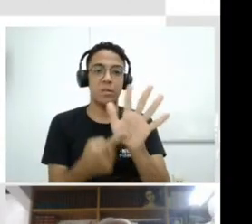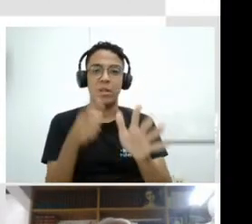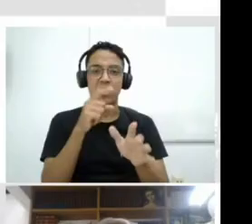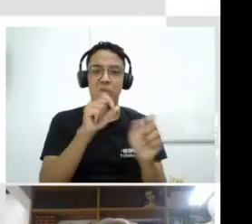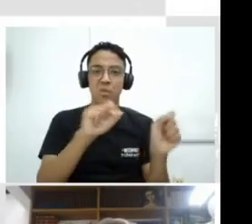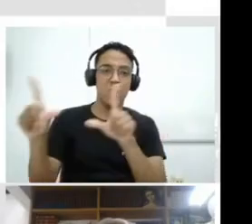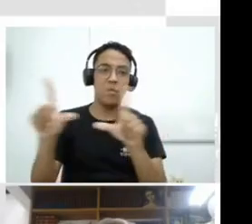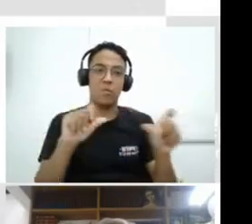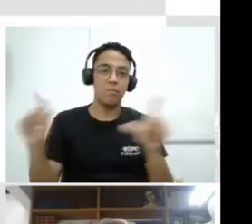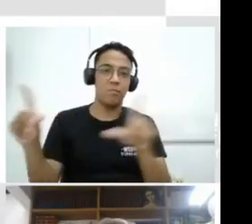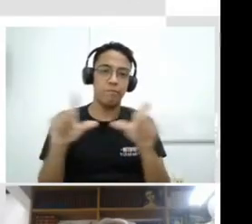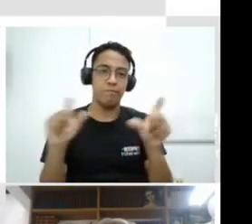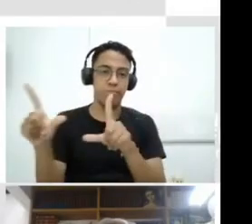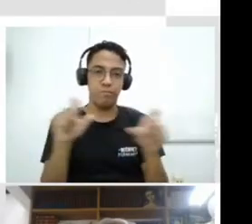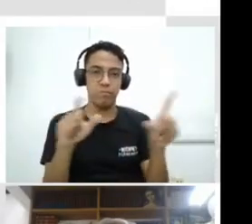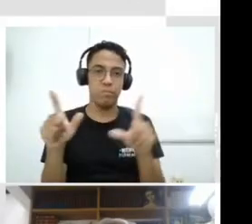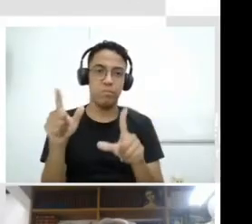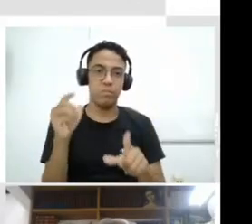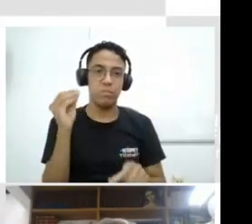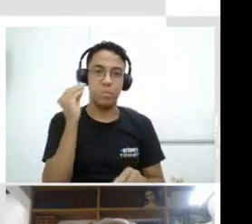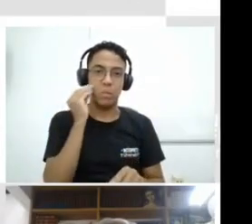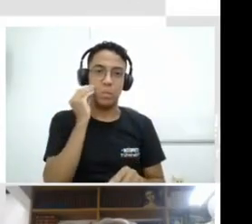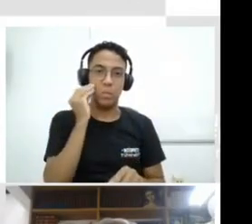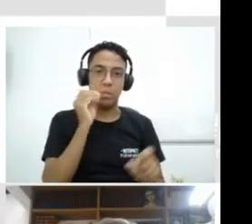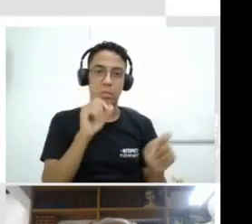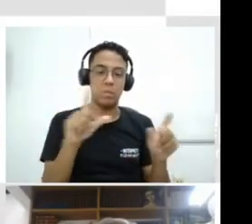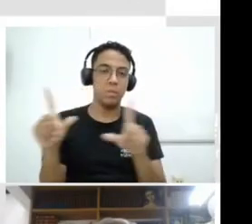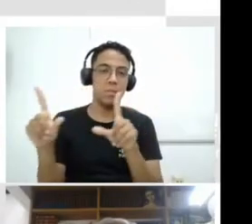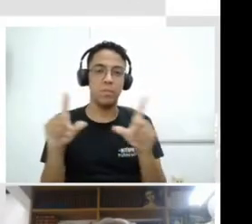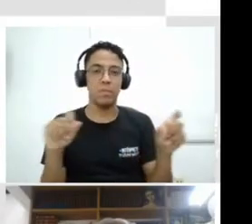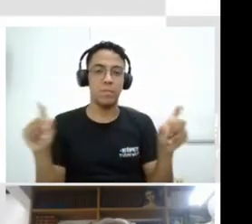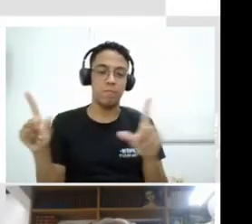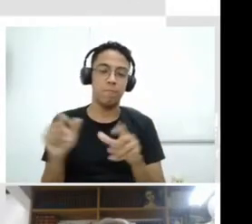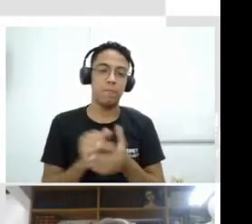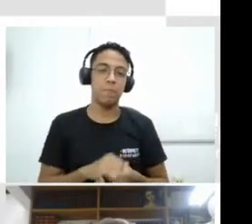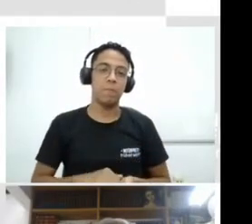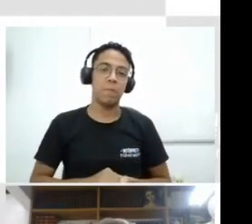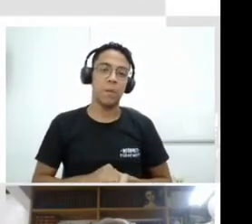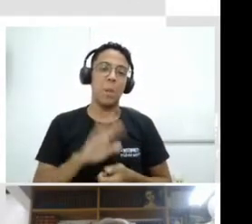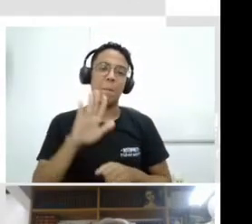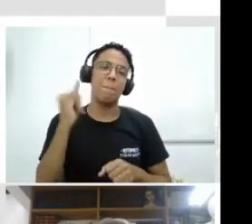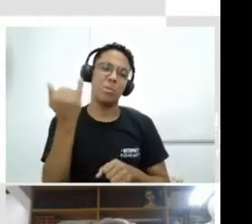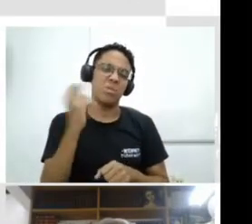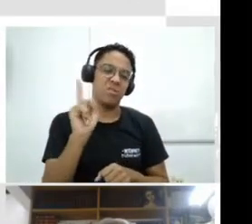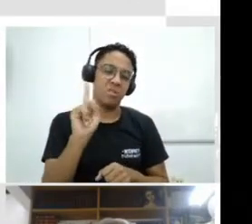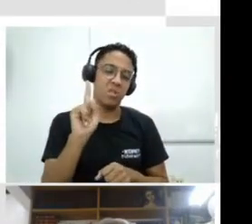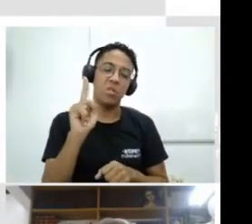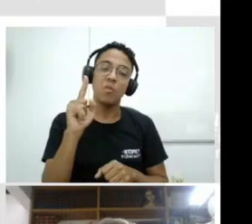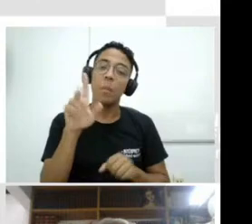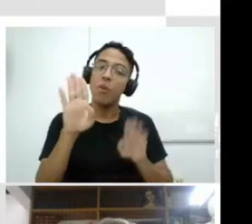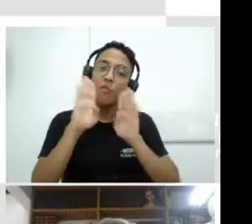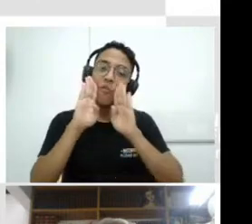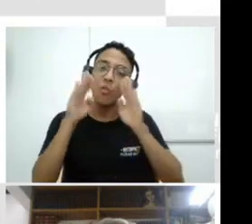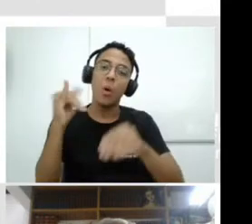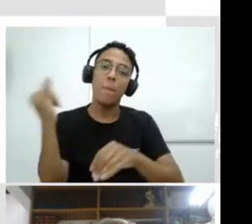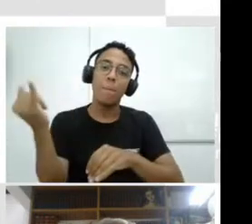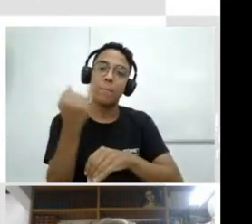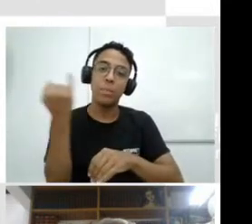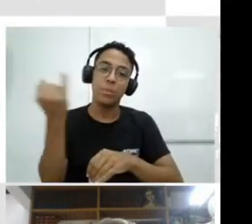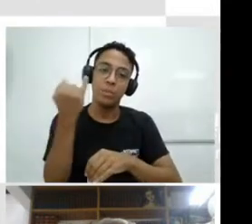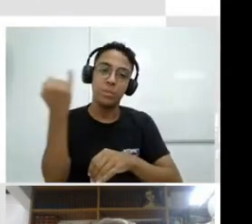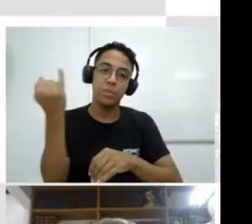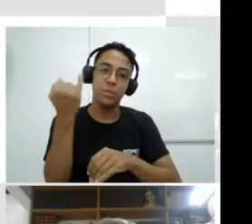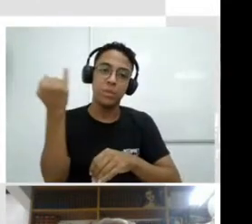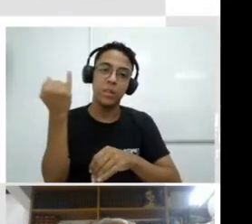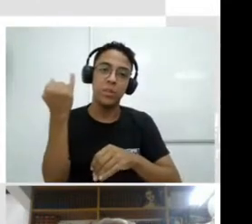de impactos aqui, não importa a gente trabalhar muito sobre isso aqui, não. O que importa é a gente entender o seguinte.